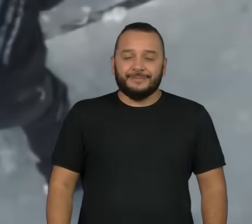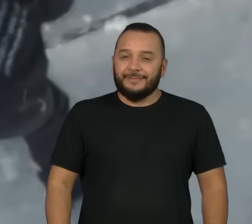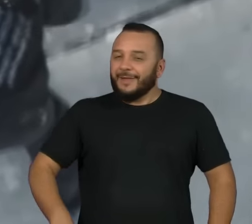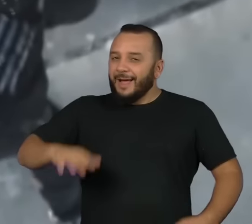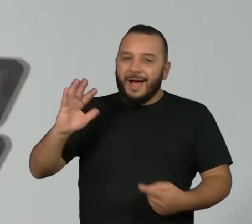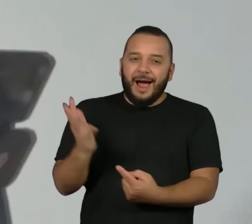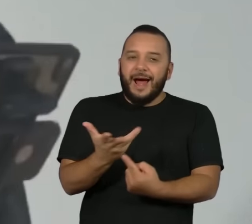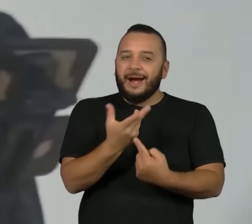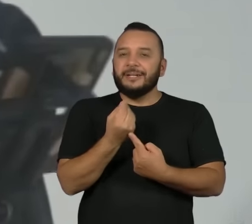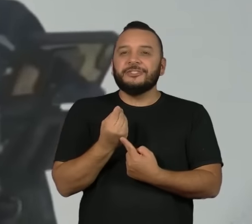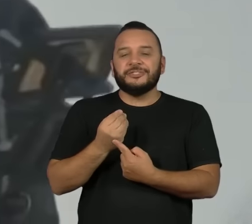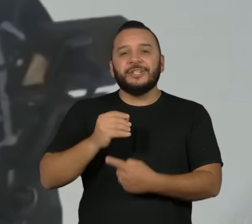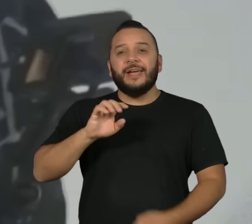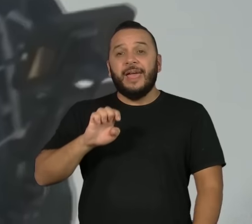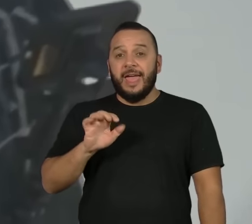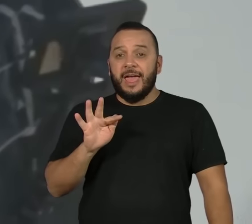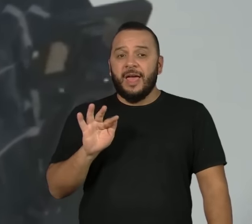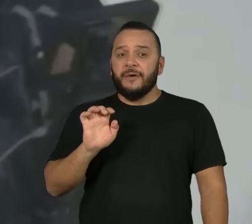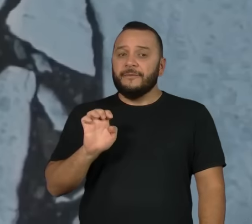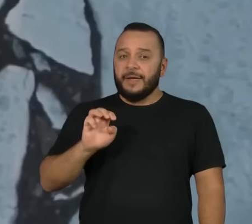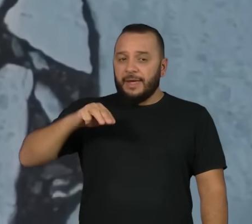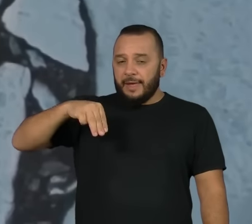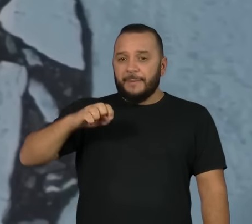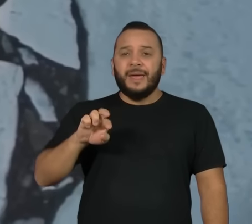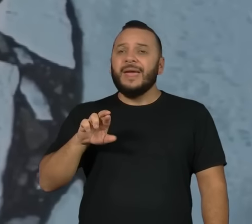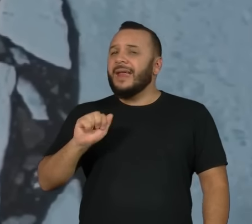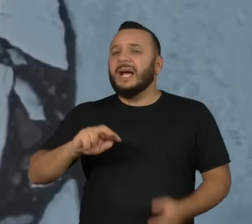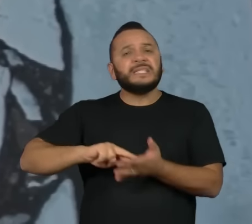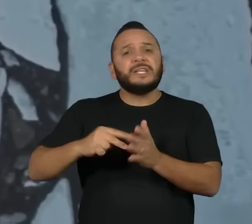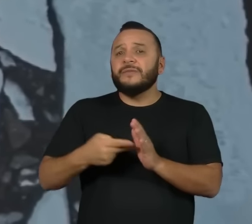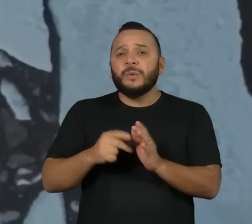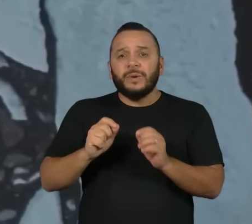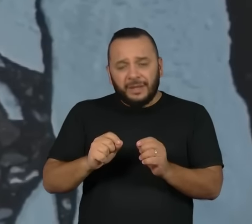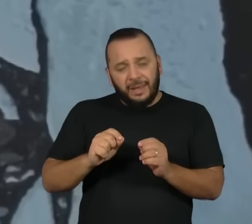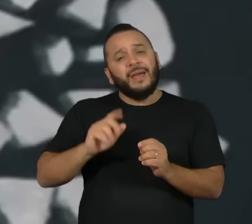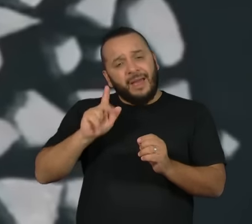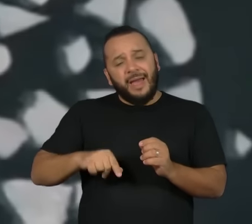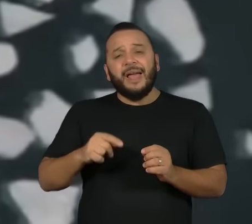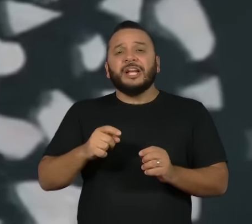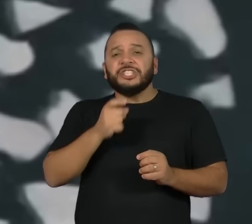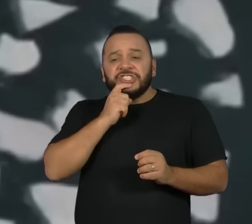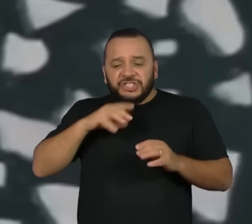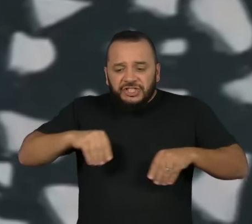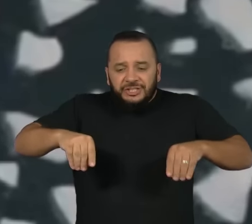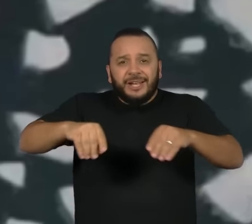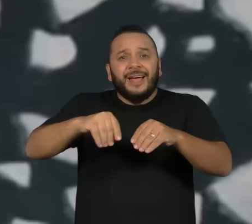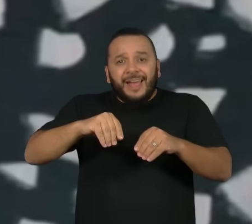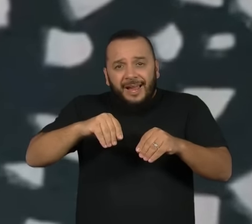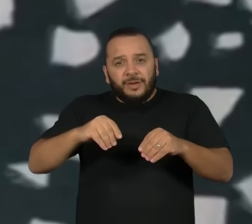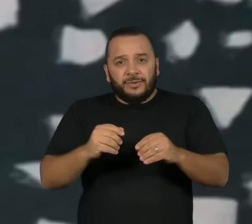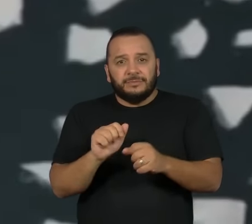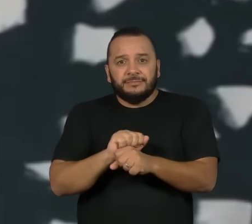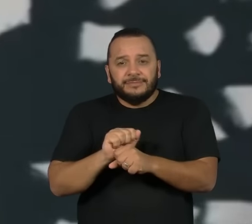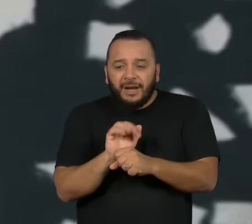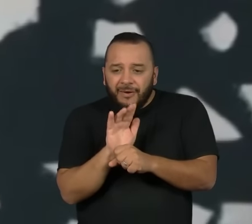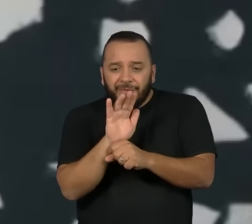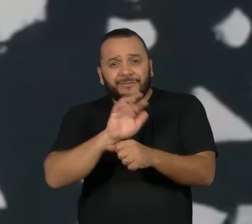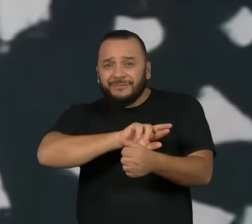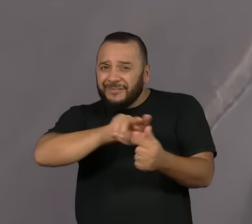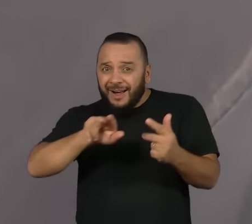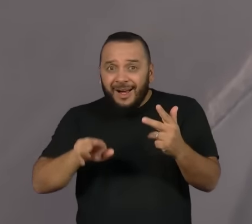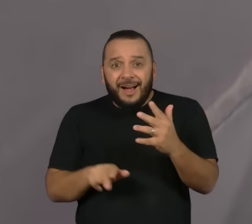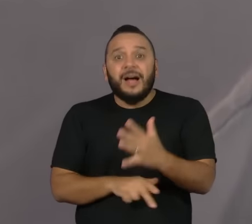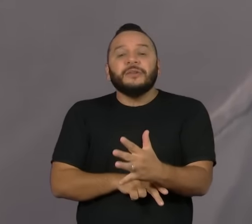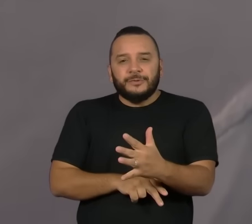Arte efêmera de David Popa. Um rosto surge no gelo e logo se parte em 1000